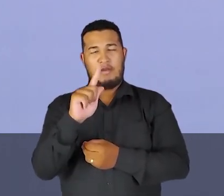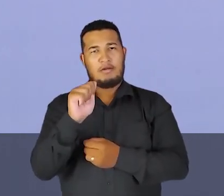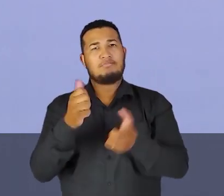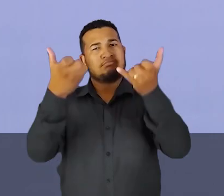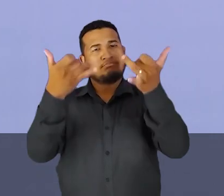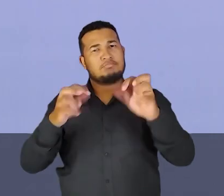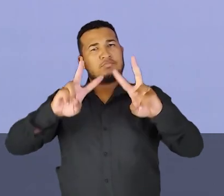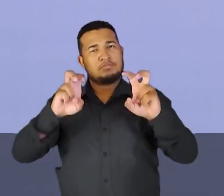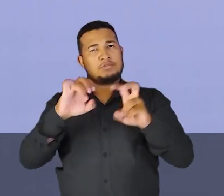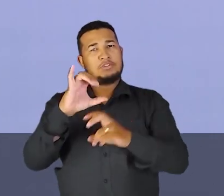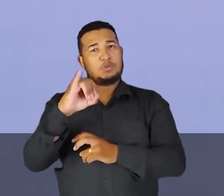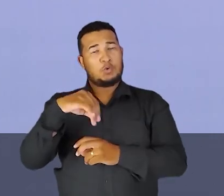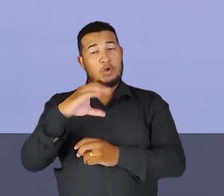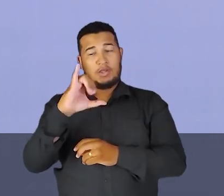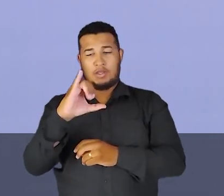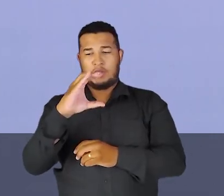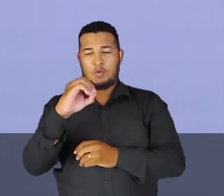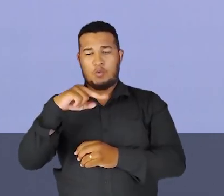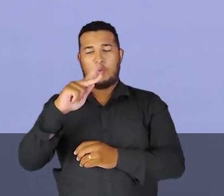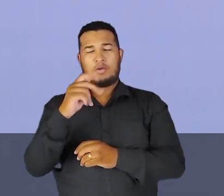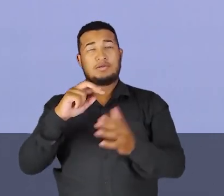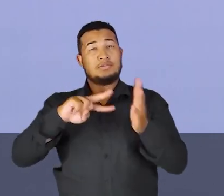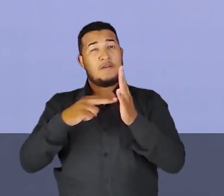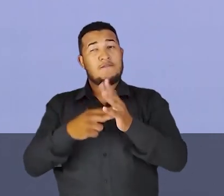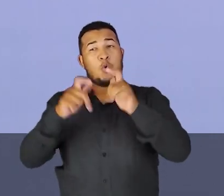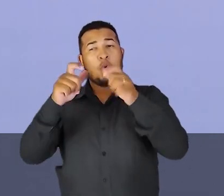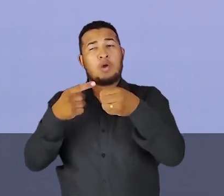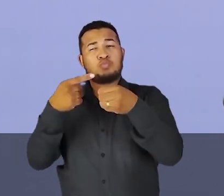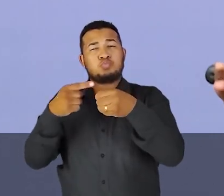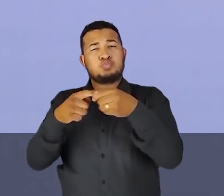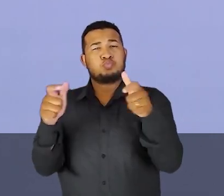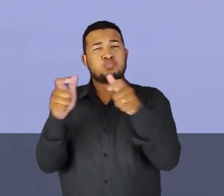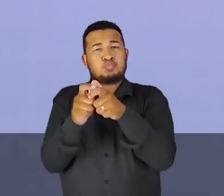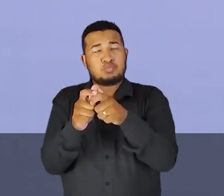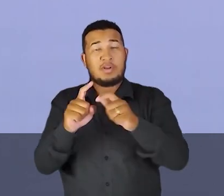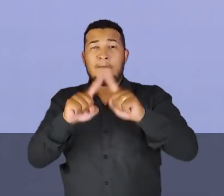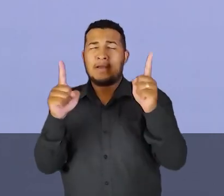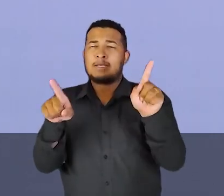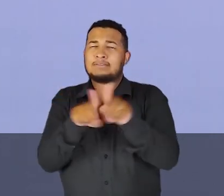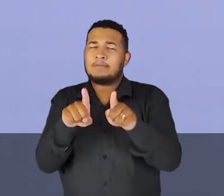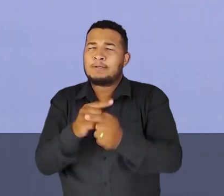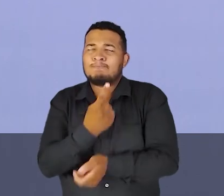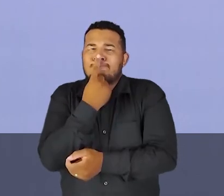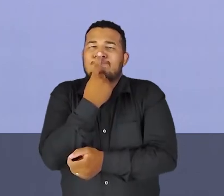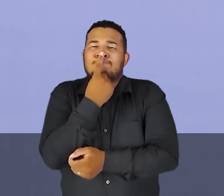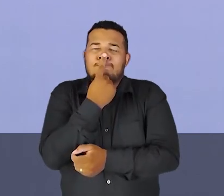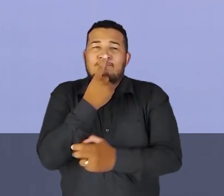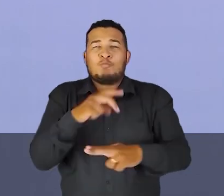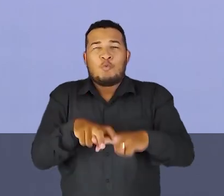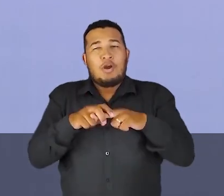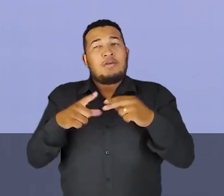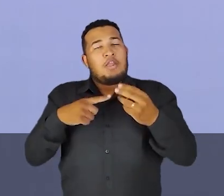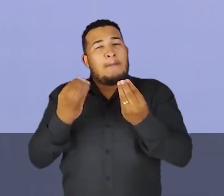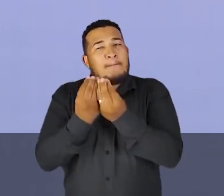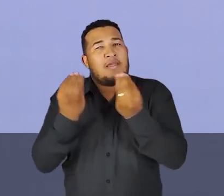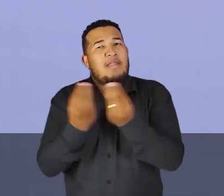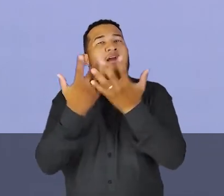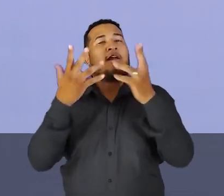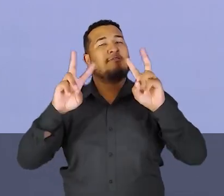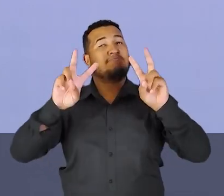Inconha como um lugar do interior, um lugar pequeno, mas também muito aconchegante, pelo seu milagre